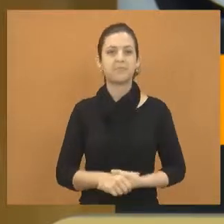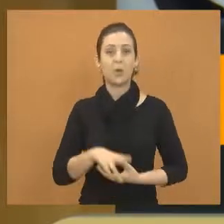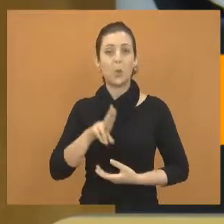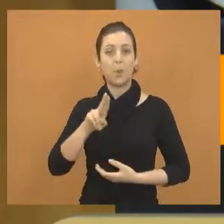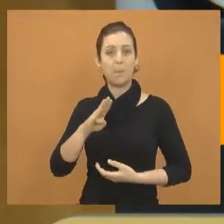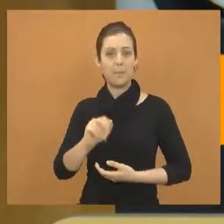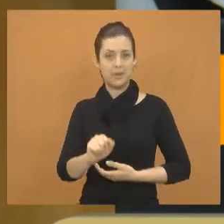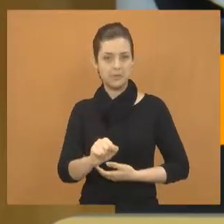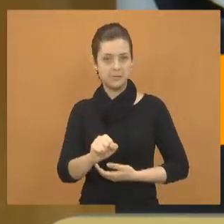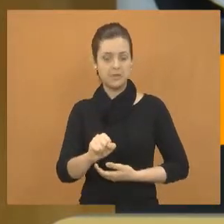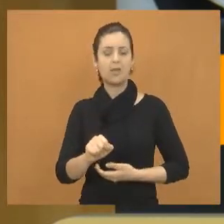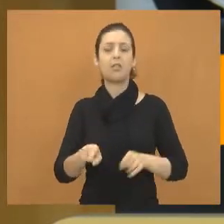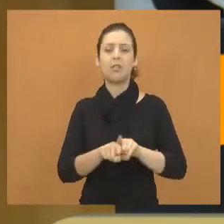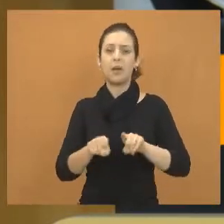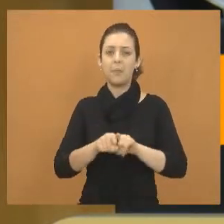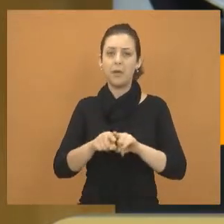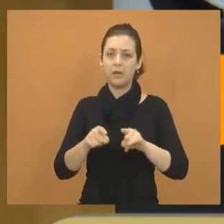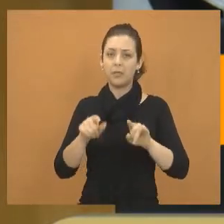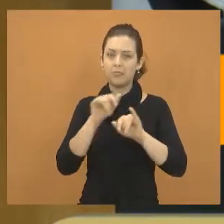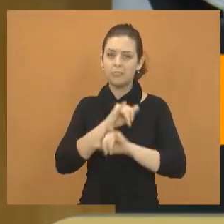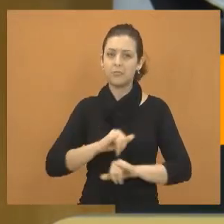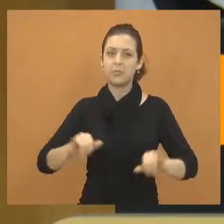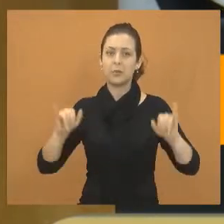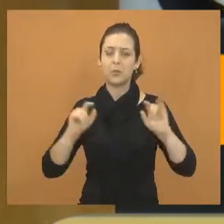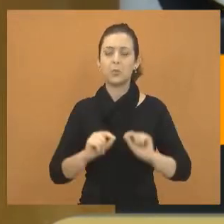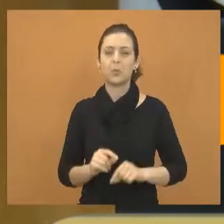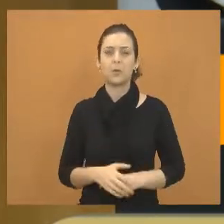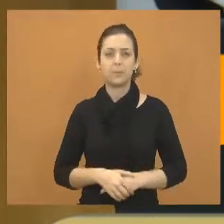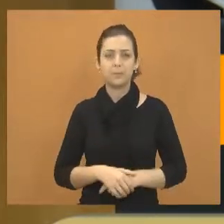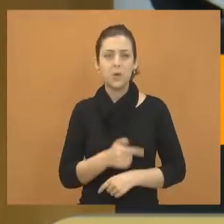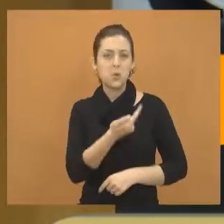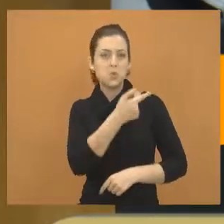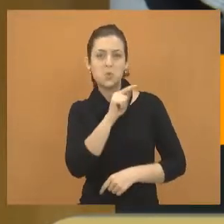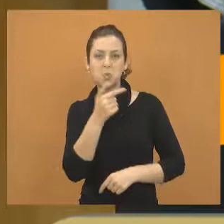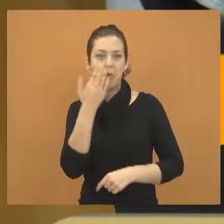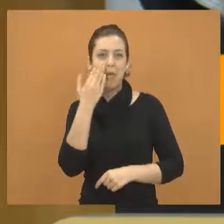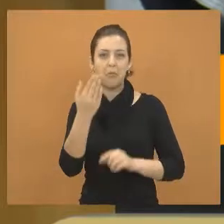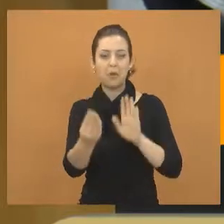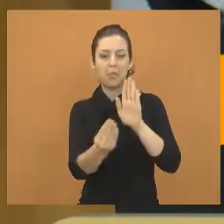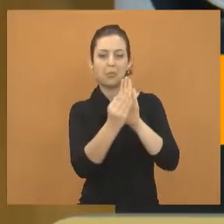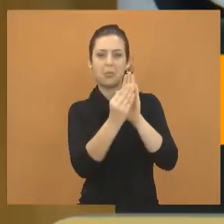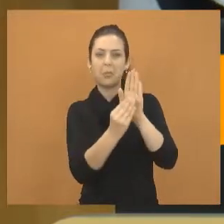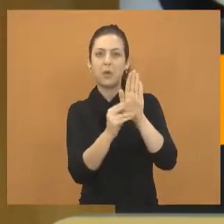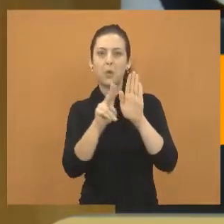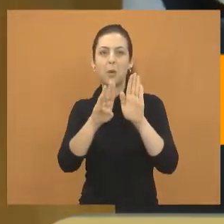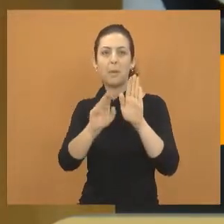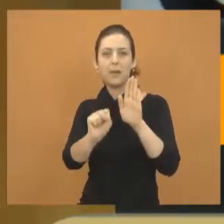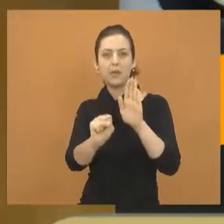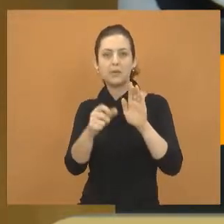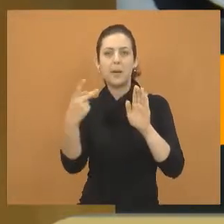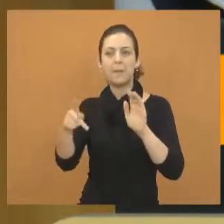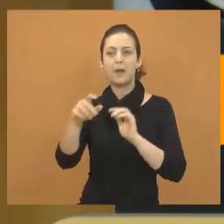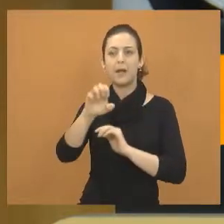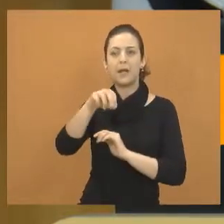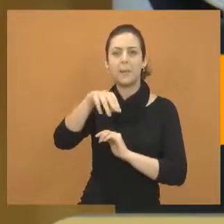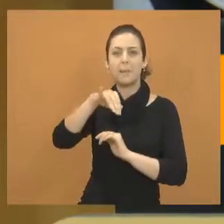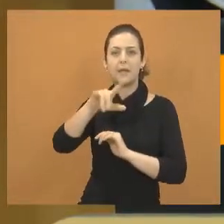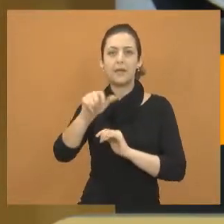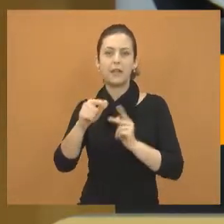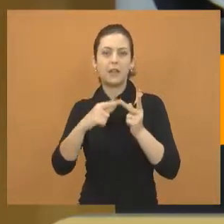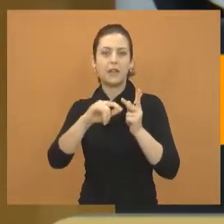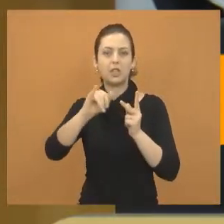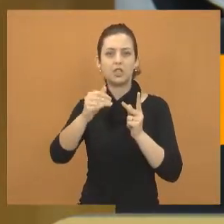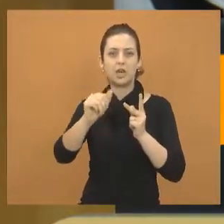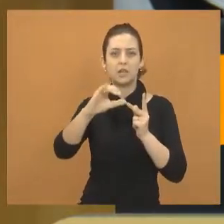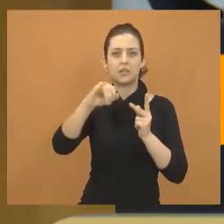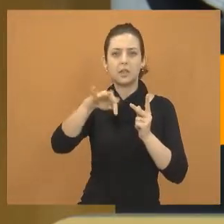UBS, eu também quero aqui dizer que não tem na previsão UBS para o Jardim Emília, Jardim